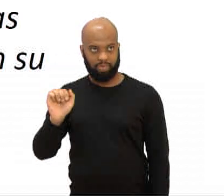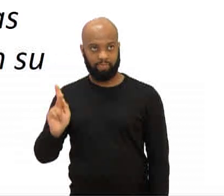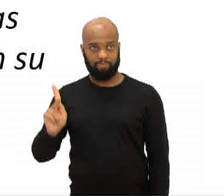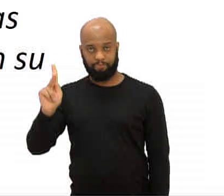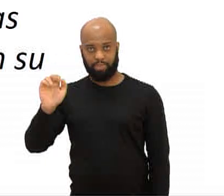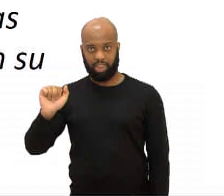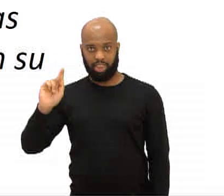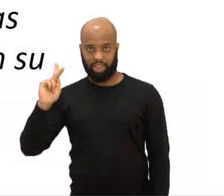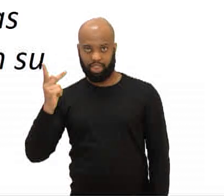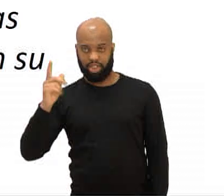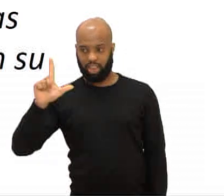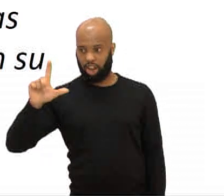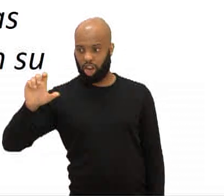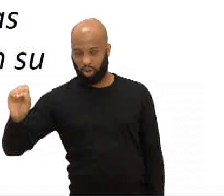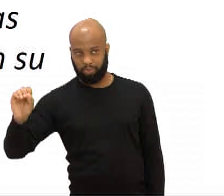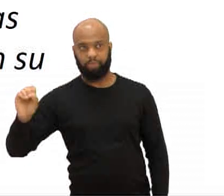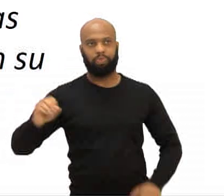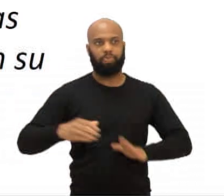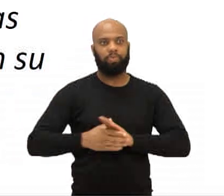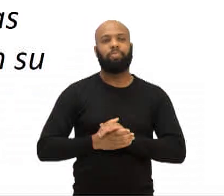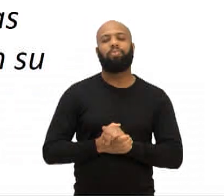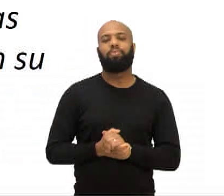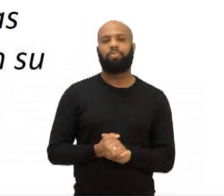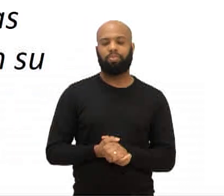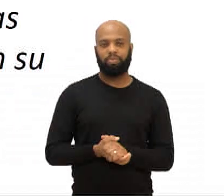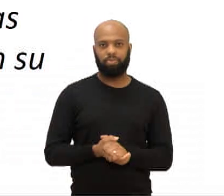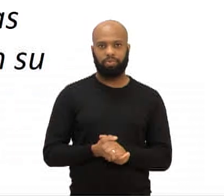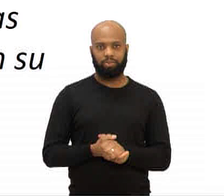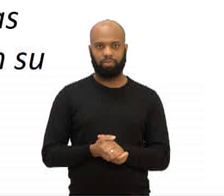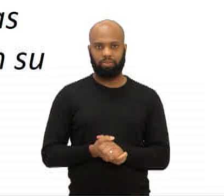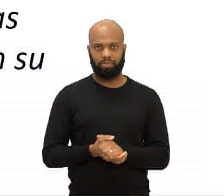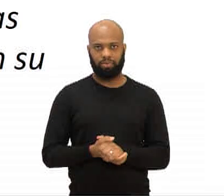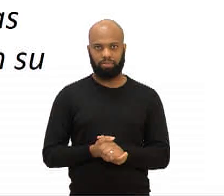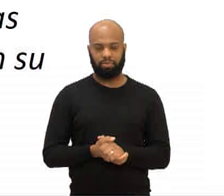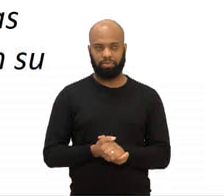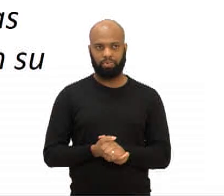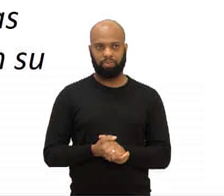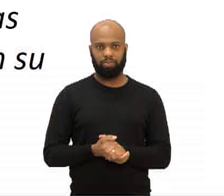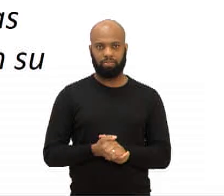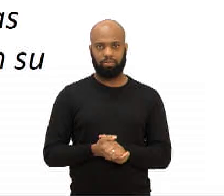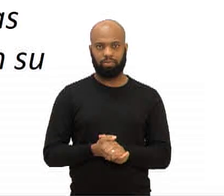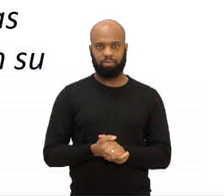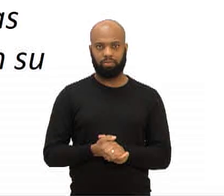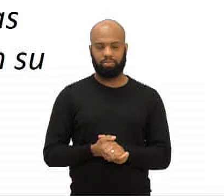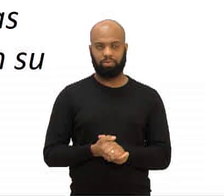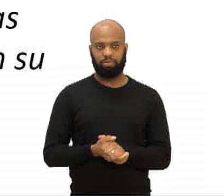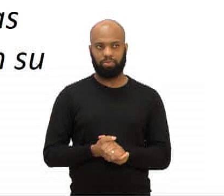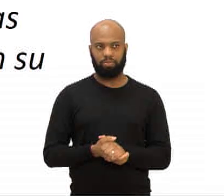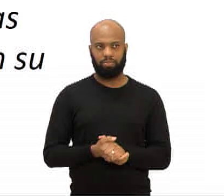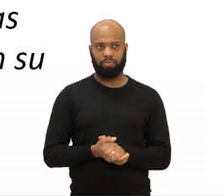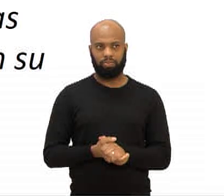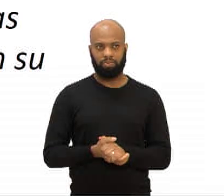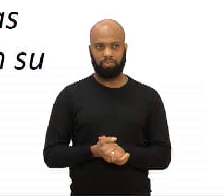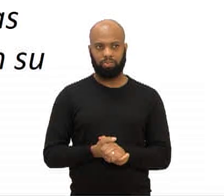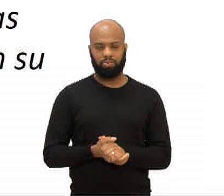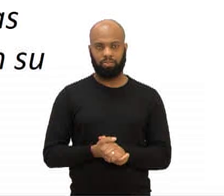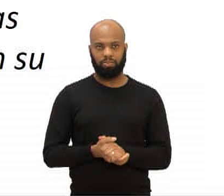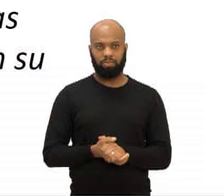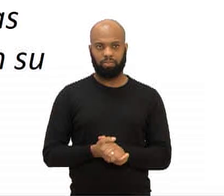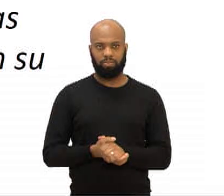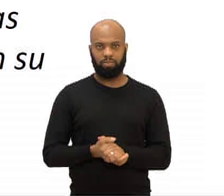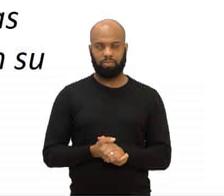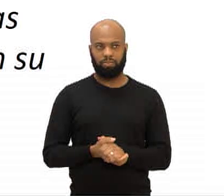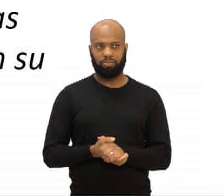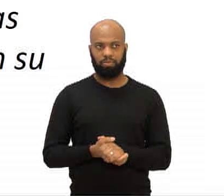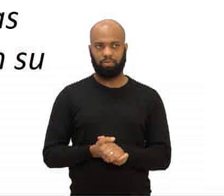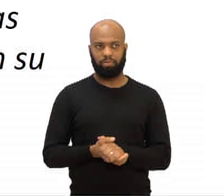Nasceu el 6 de julio de 1907 em Coyoacán, México. Ha sido a terceira de